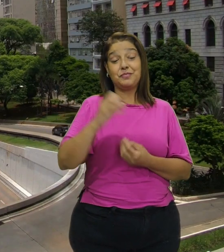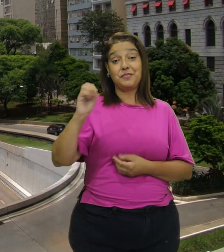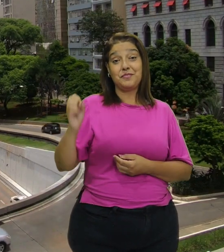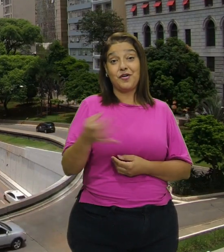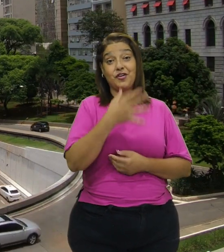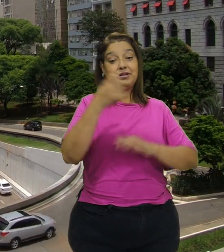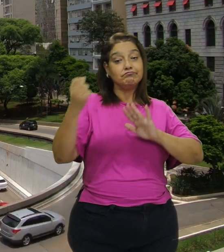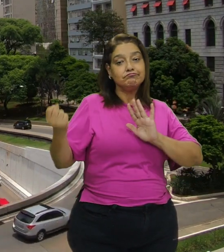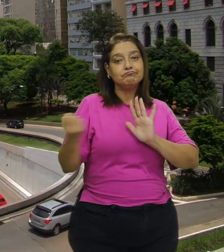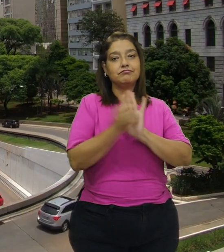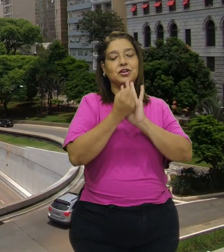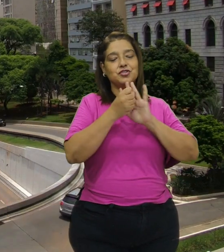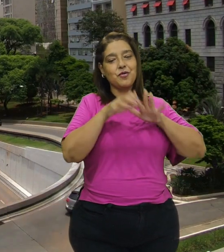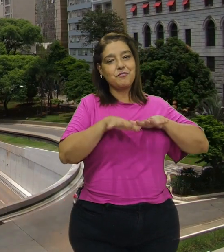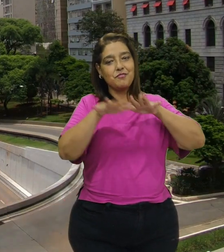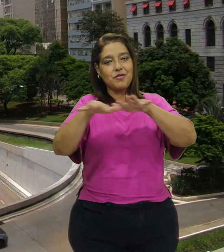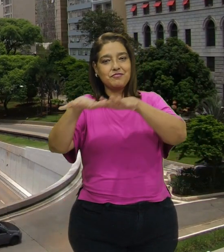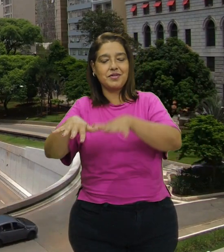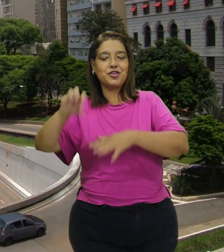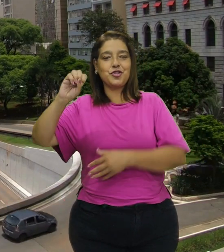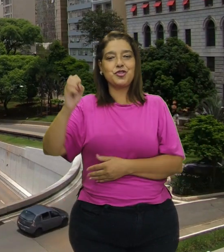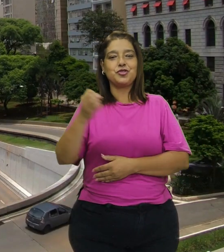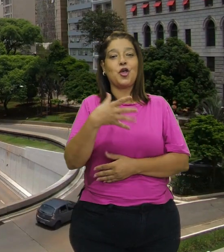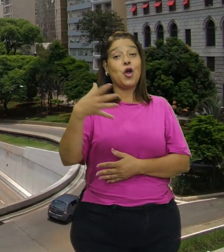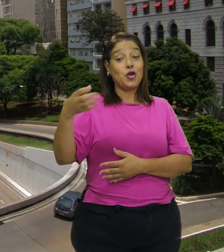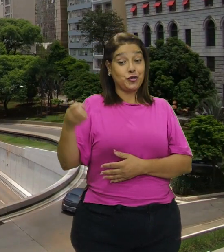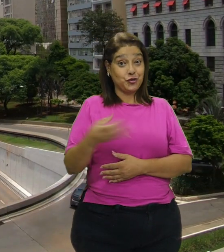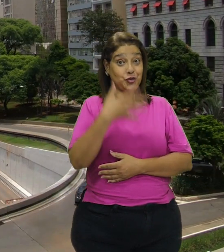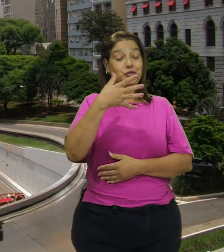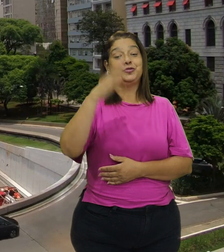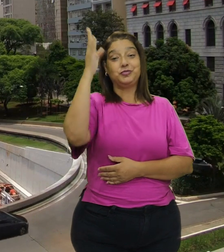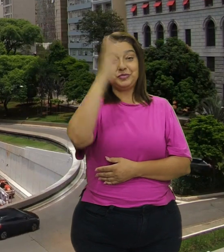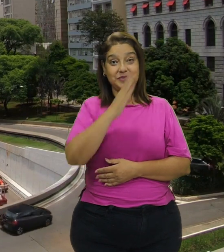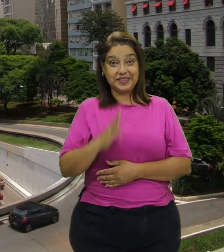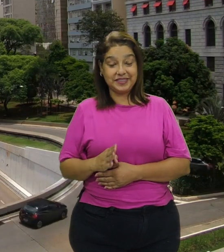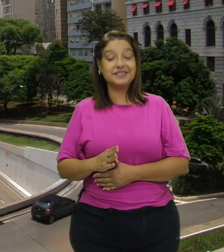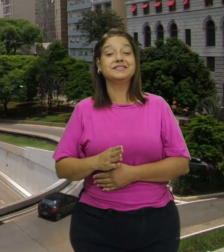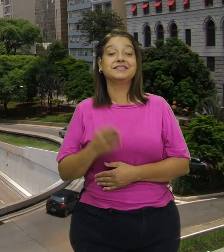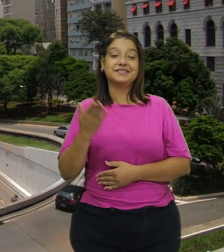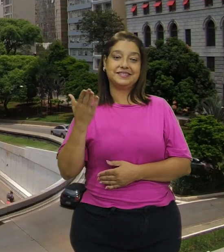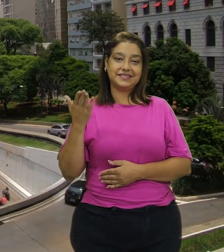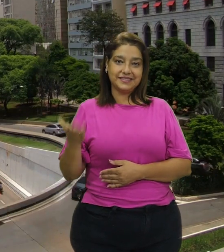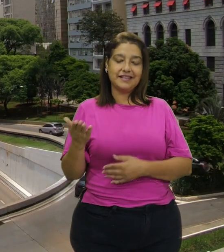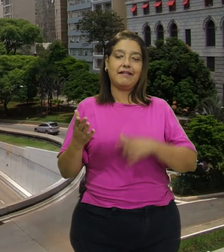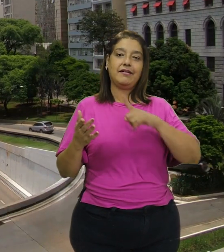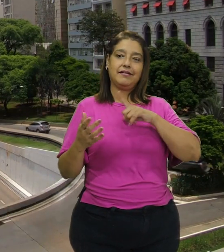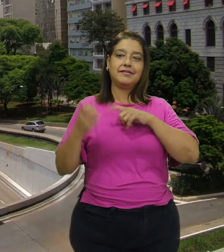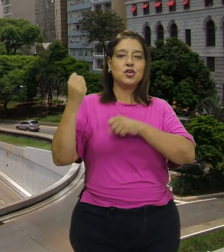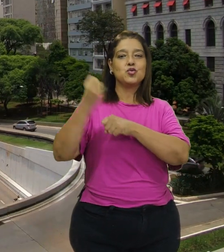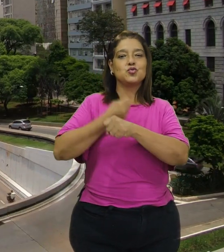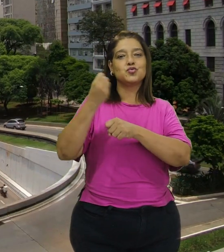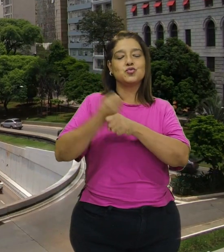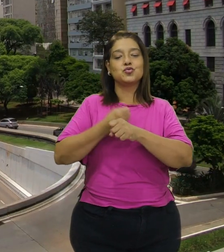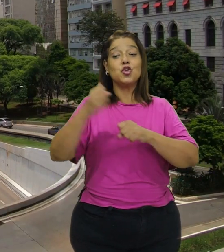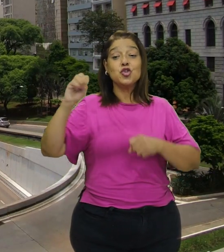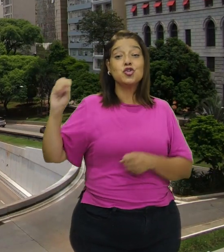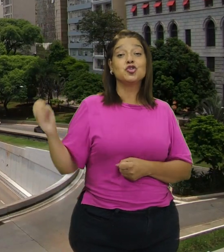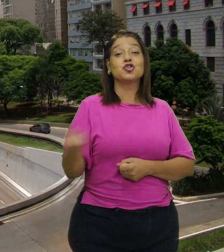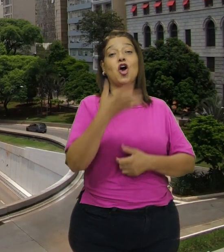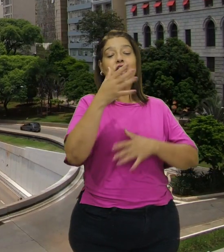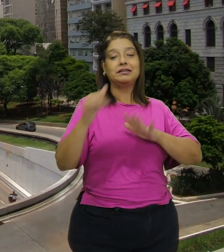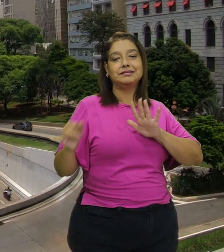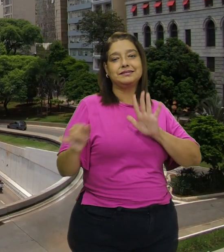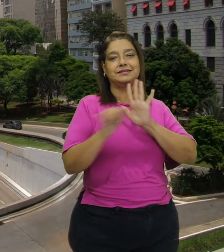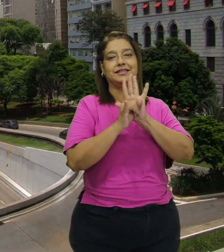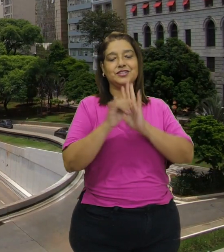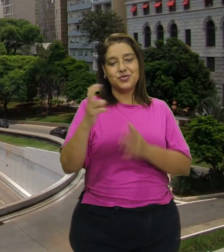o início do movimento modernista no Brasil e buscava, acima de tudo, a construção de uma identidade